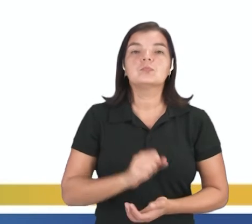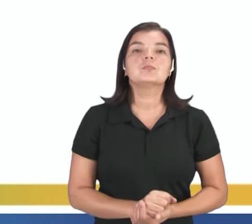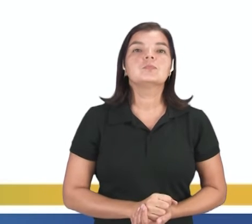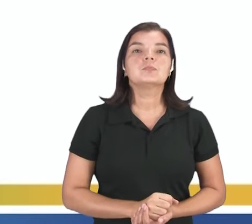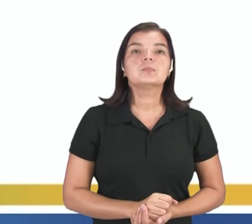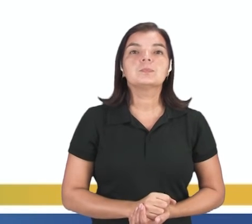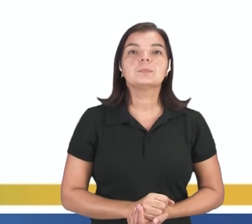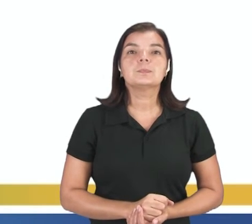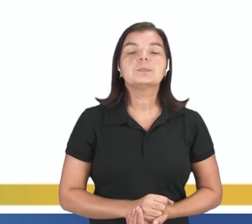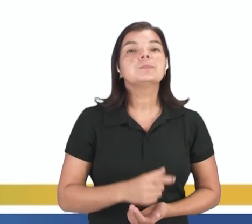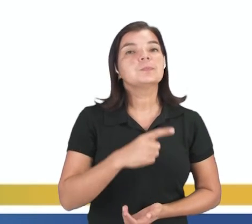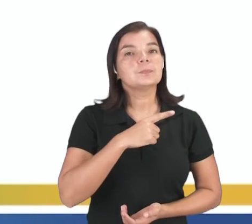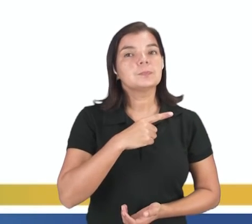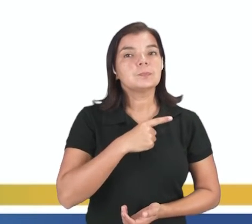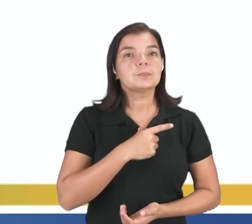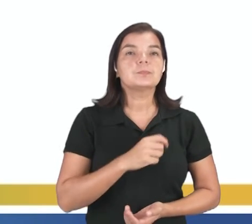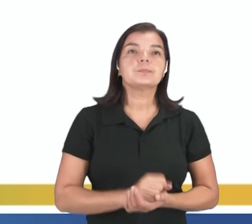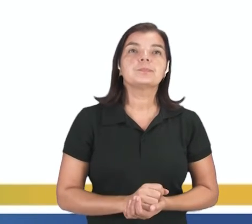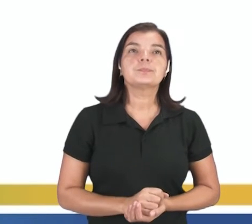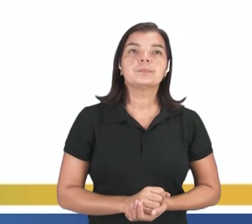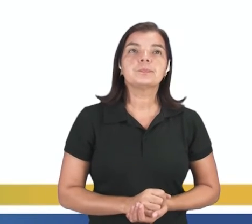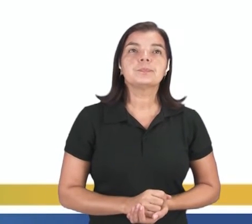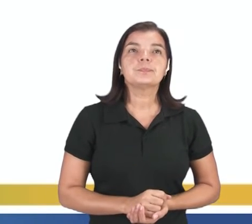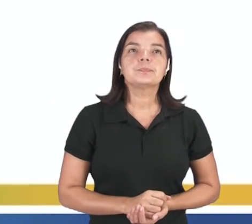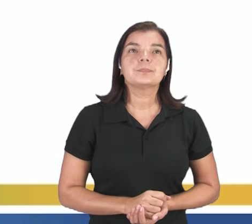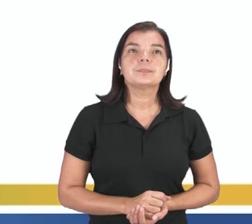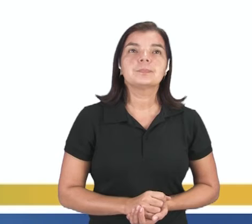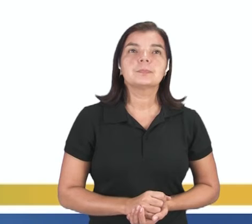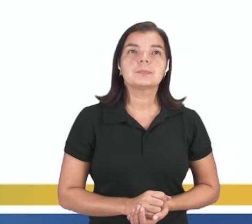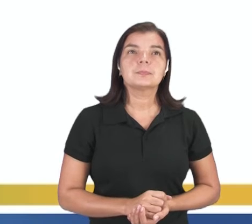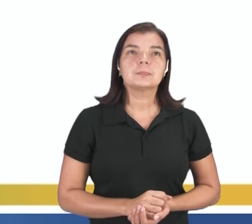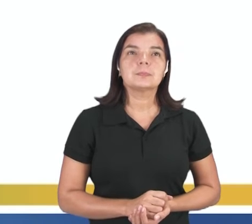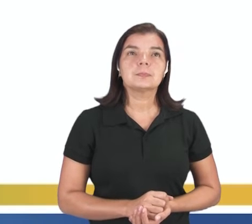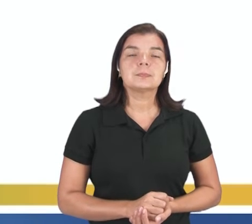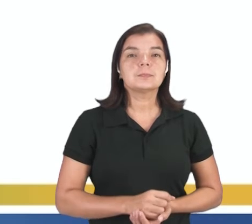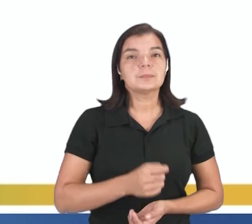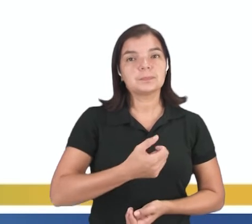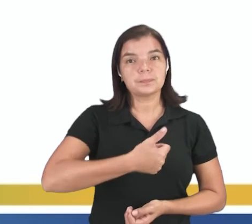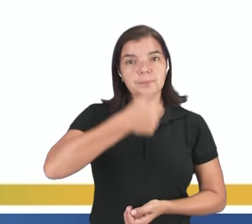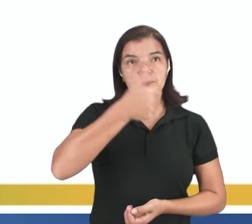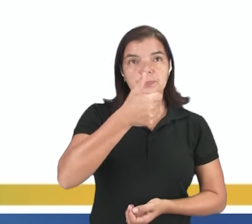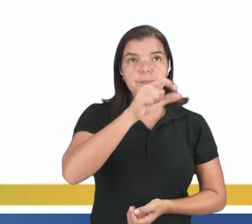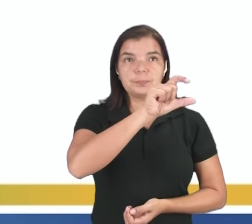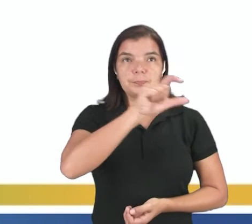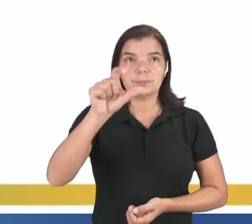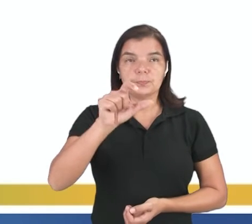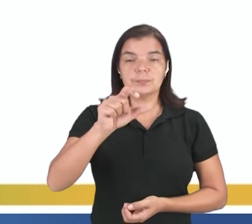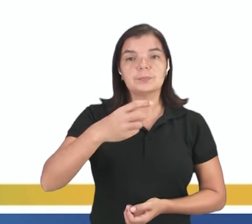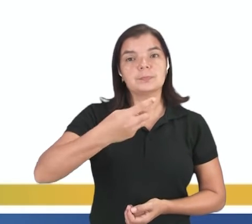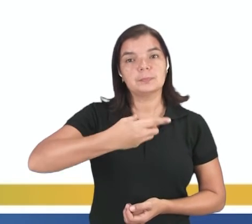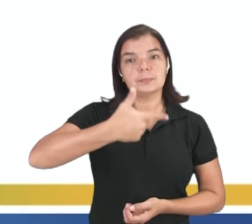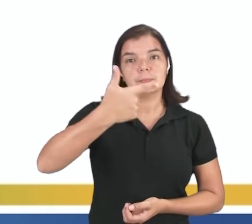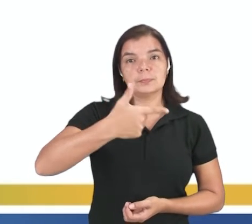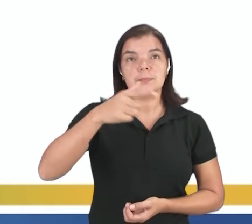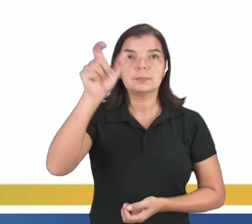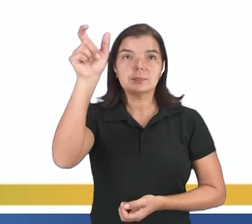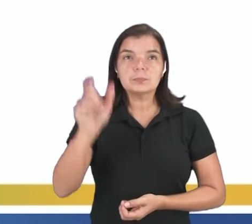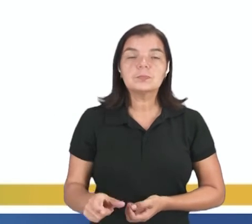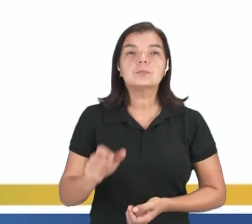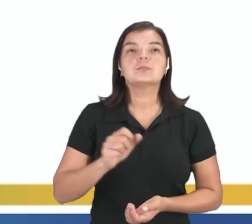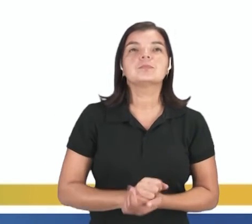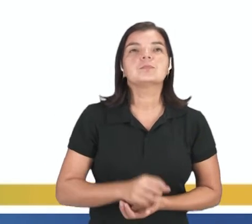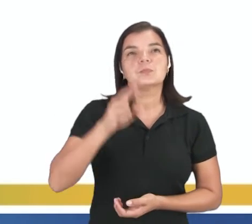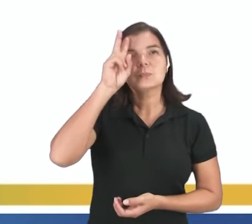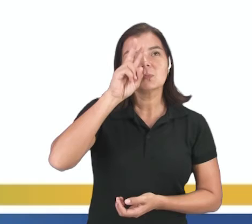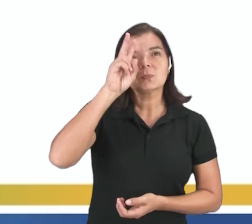Então assim, nós vamos ter o seguinte esquema. Vamos lá para a primeira linha da segunda coluna.